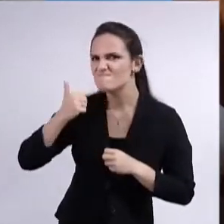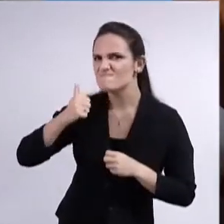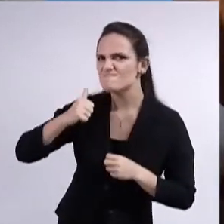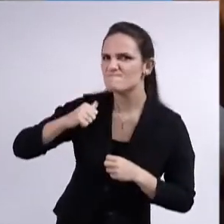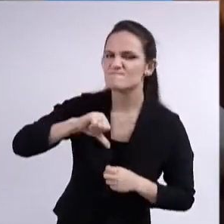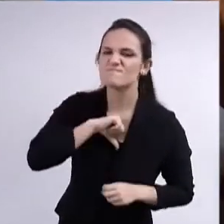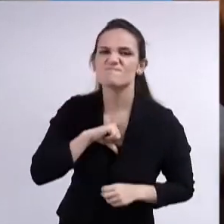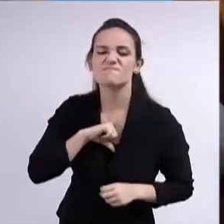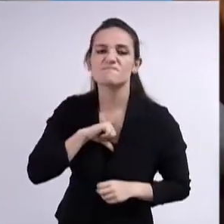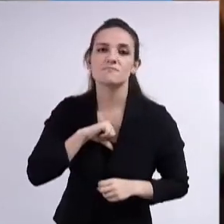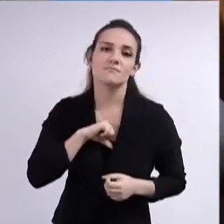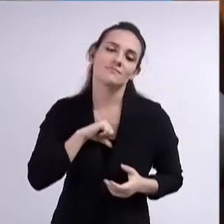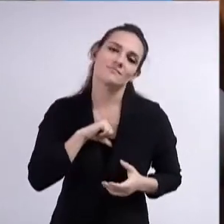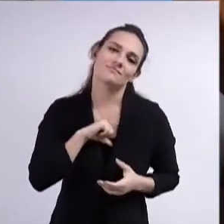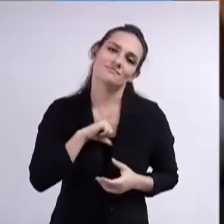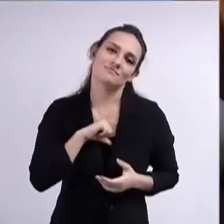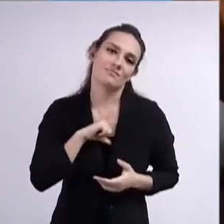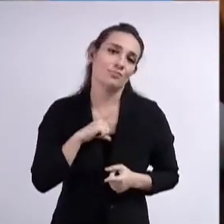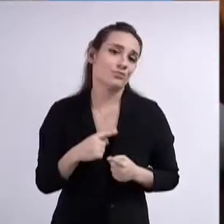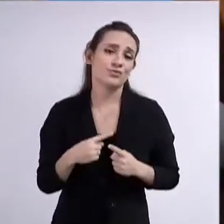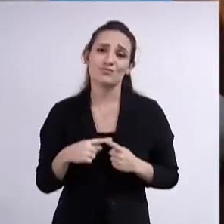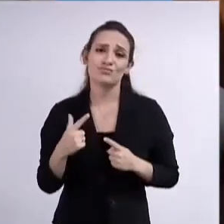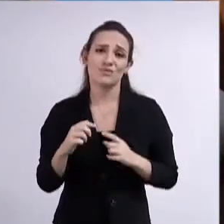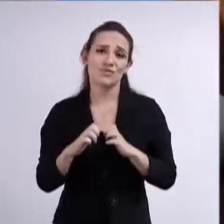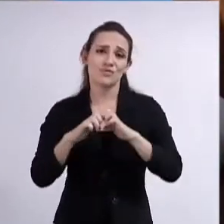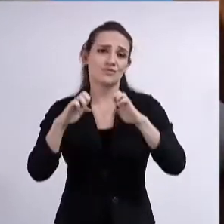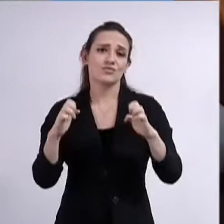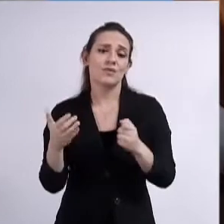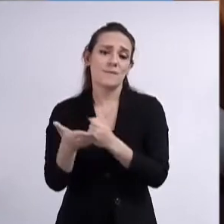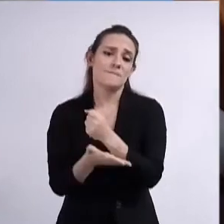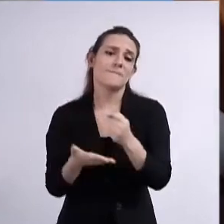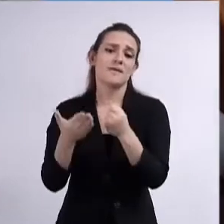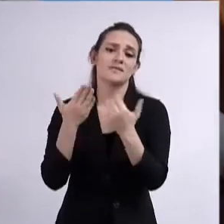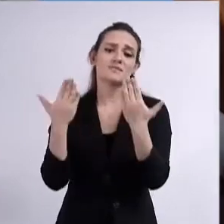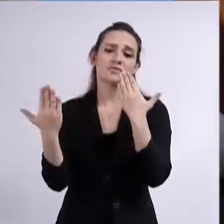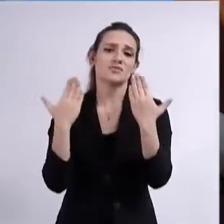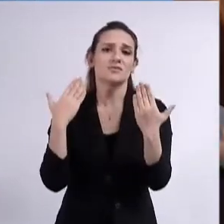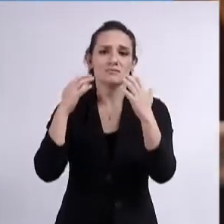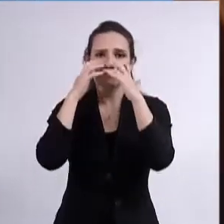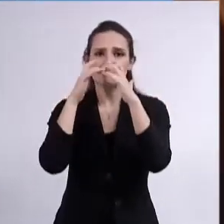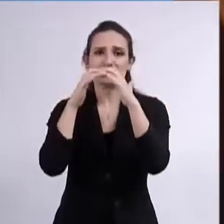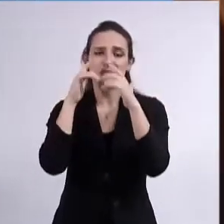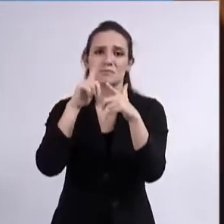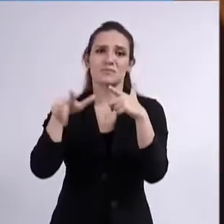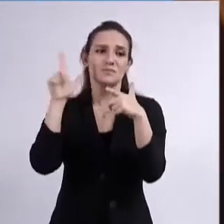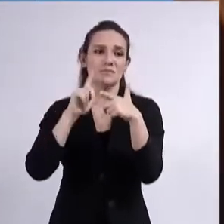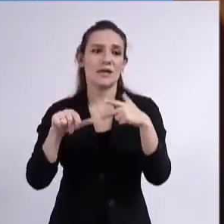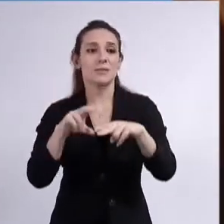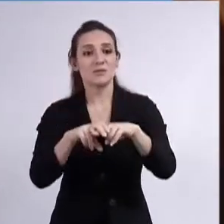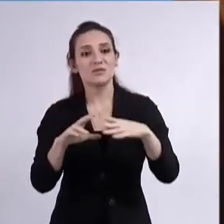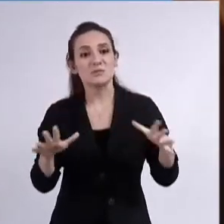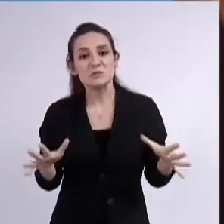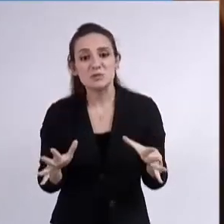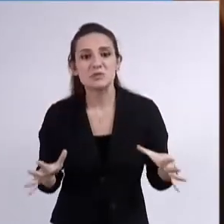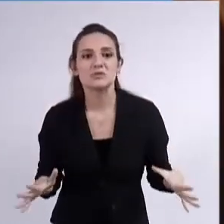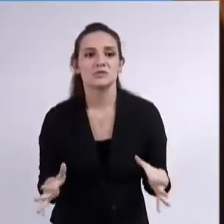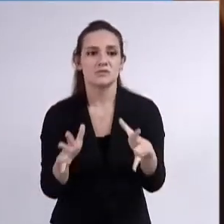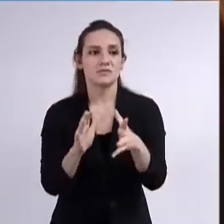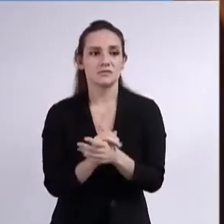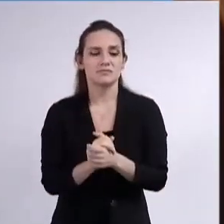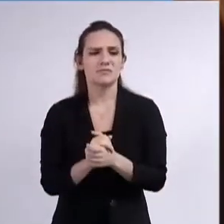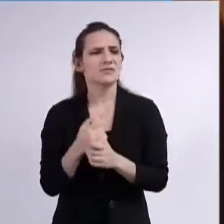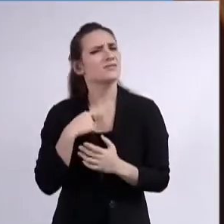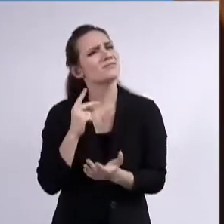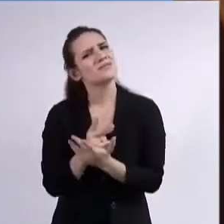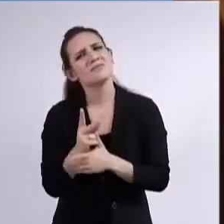dessas pessoas, lamentavelmente, por não ter uma estrutura psíquica organizada, acaba sendo um incentivo. Eu sempre